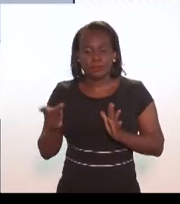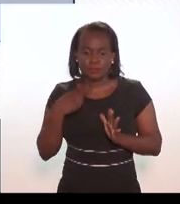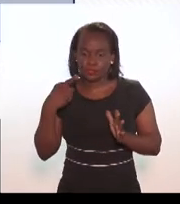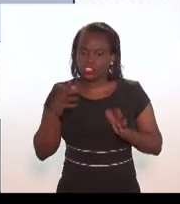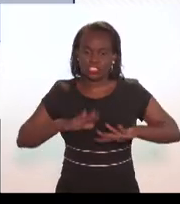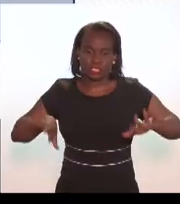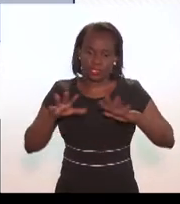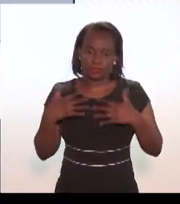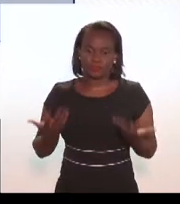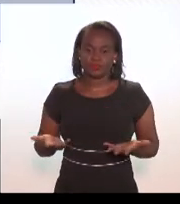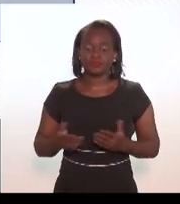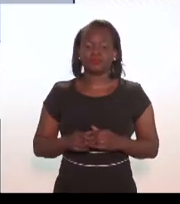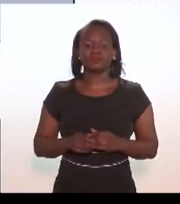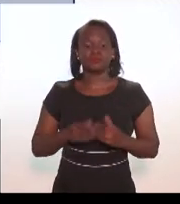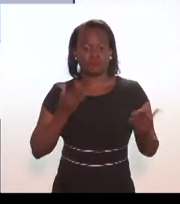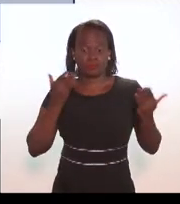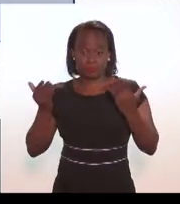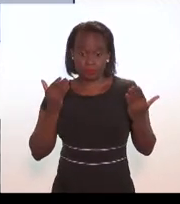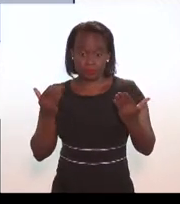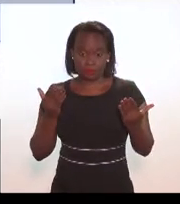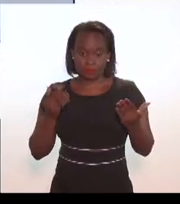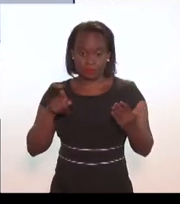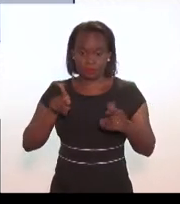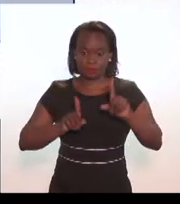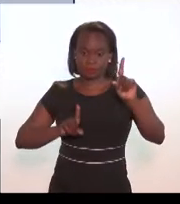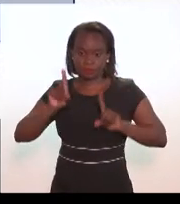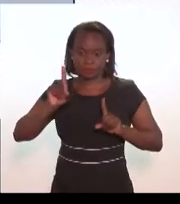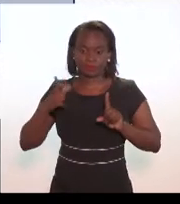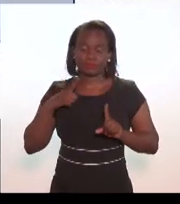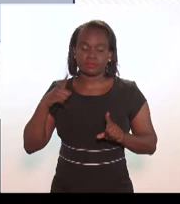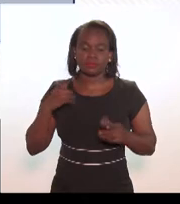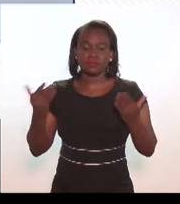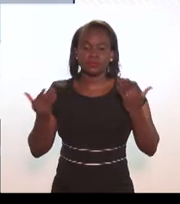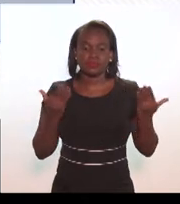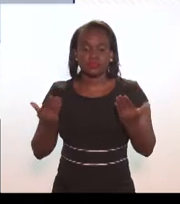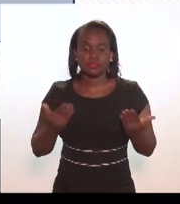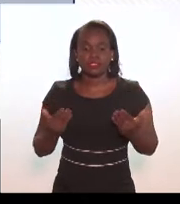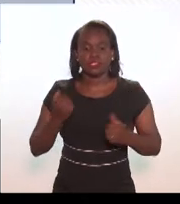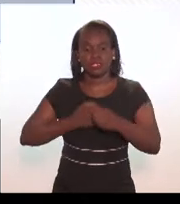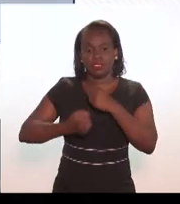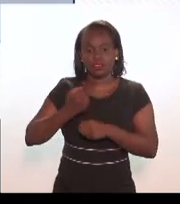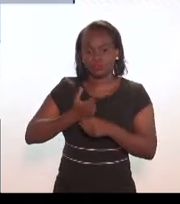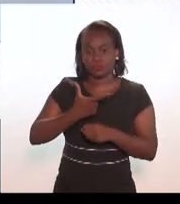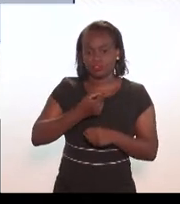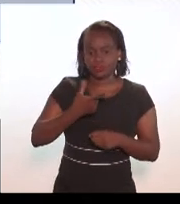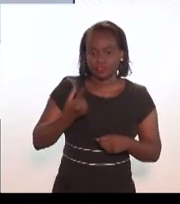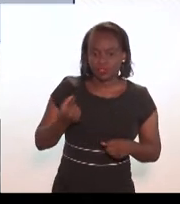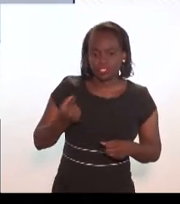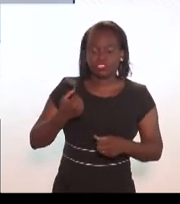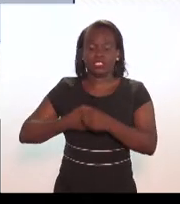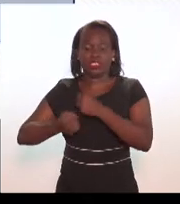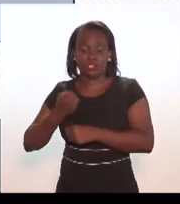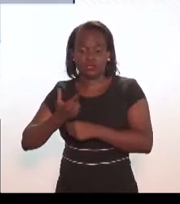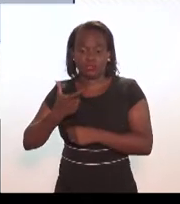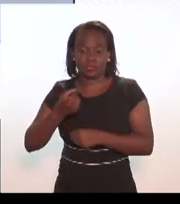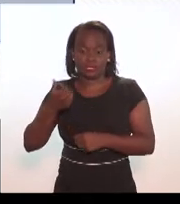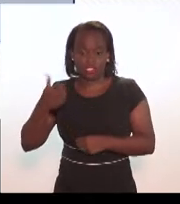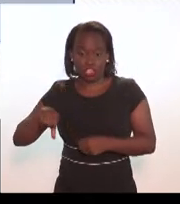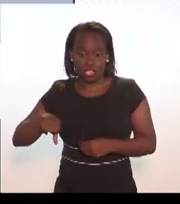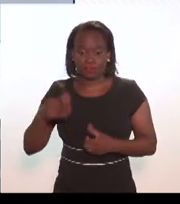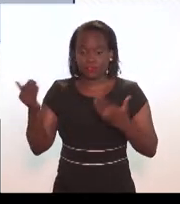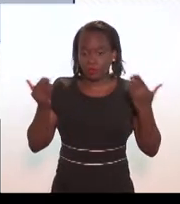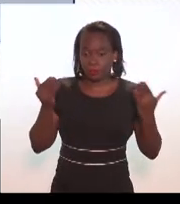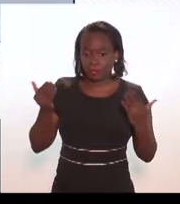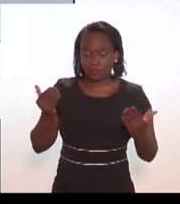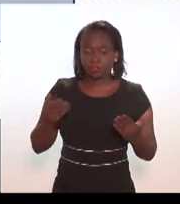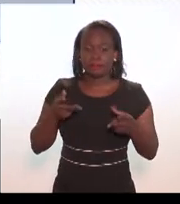geral. Aqui no gráfico eu trago a comparação entre 2020 e 2019, e a gente percebe que